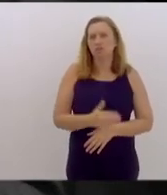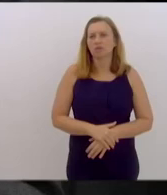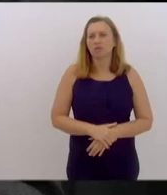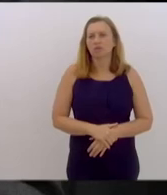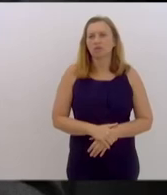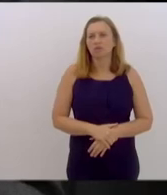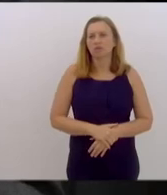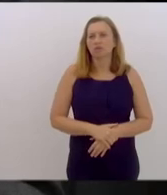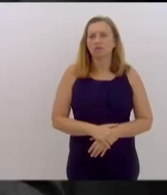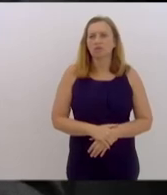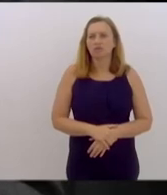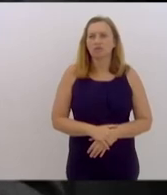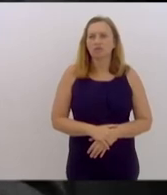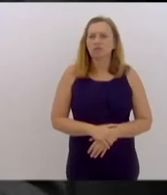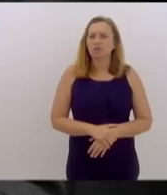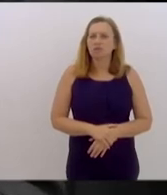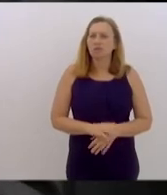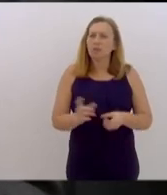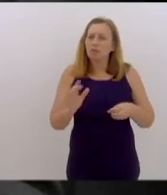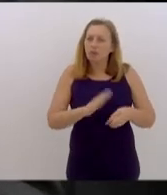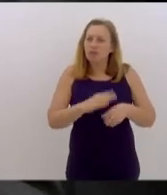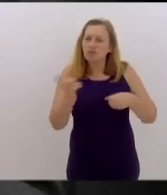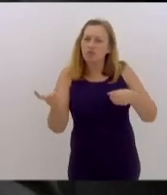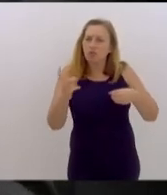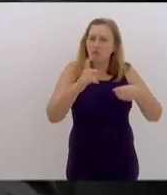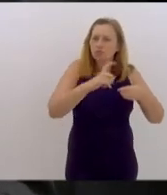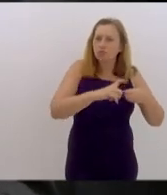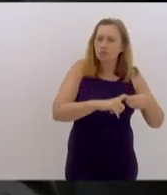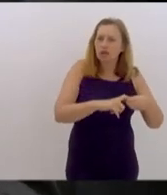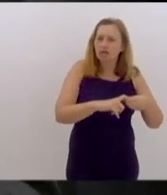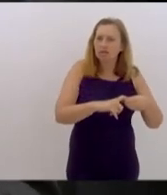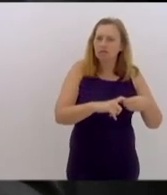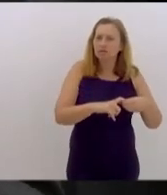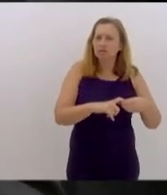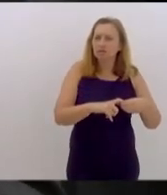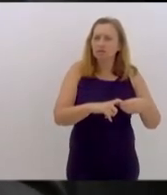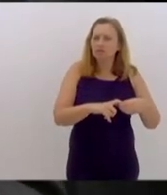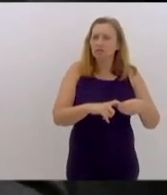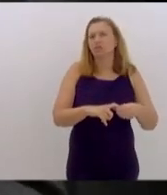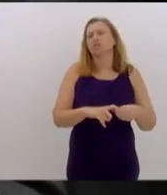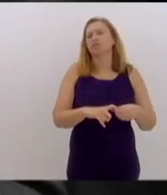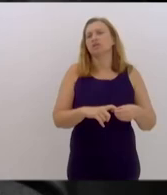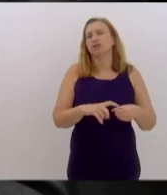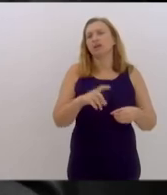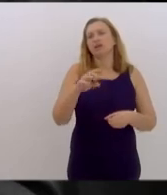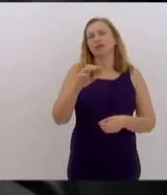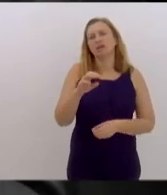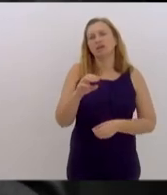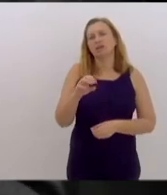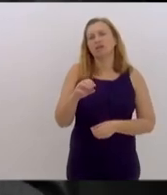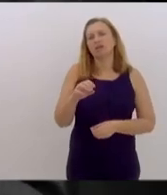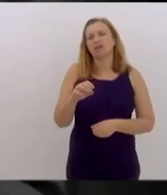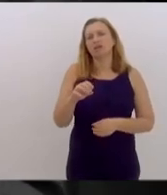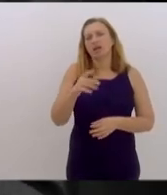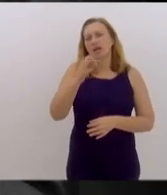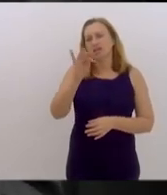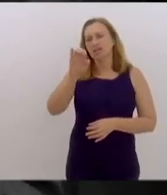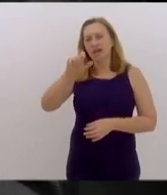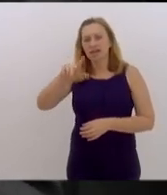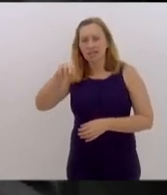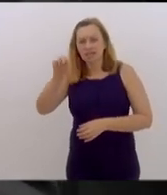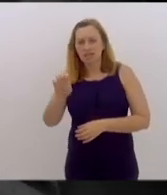para ficar mais mais voltado às entidades e muito menos as pessoas